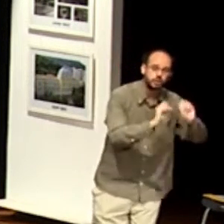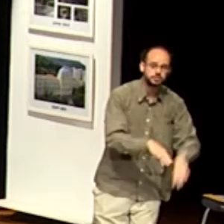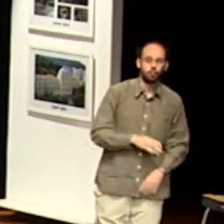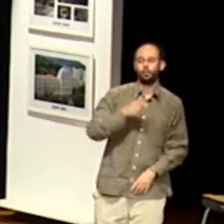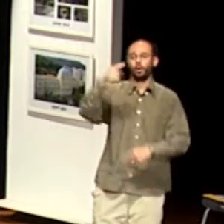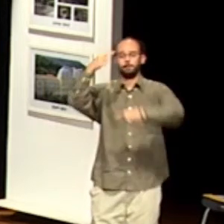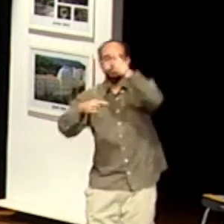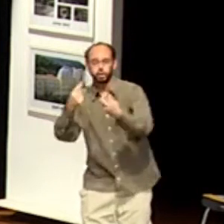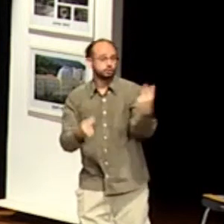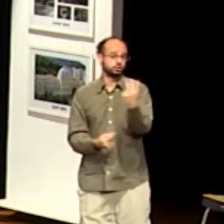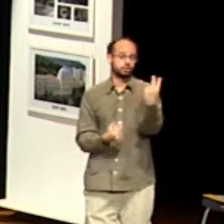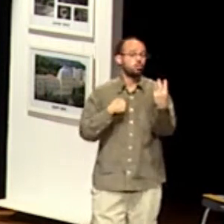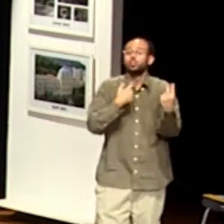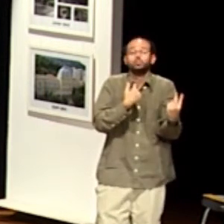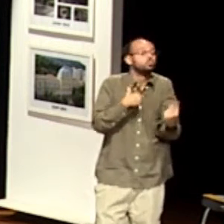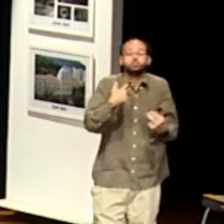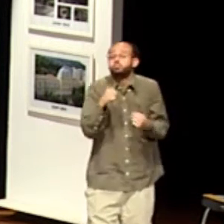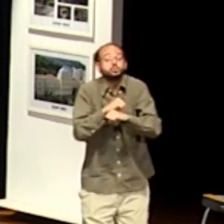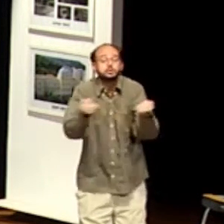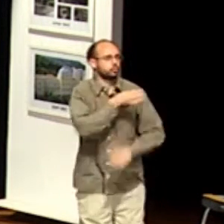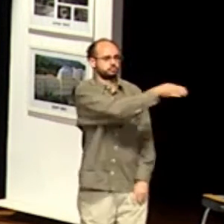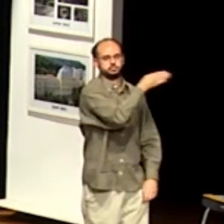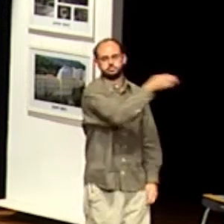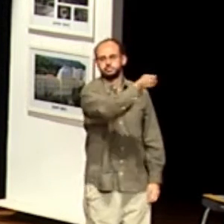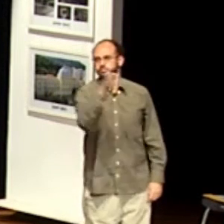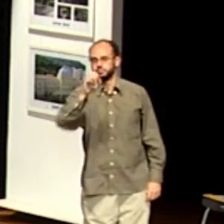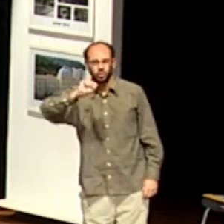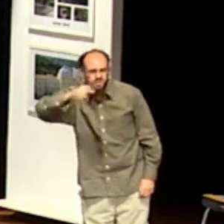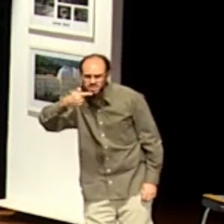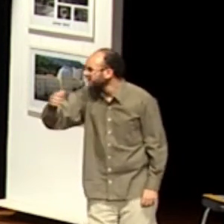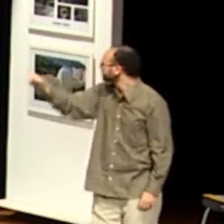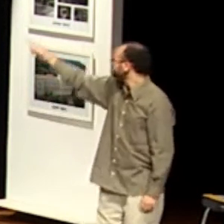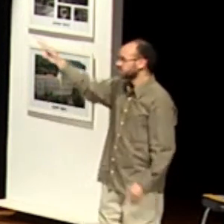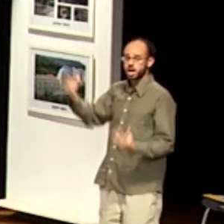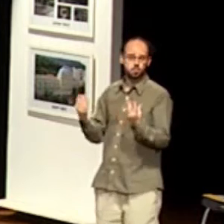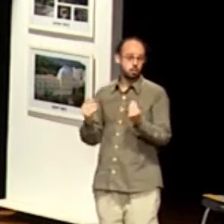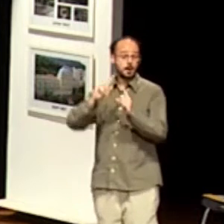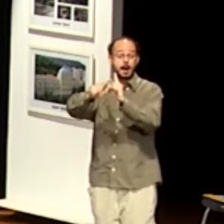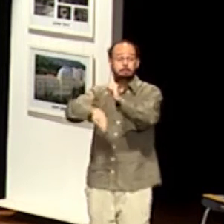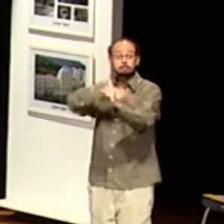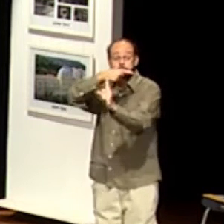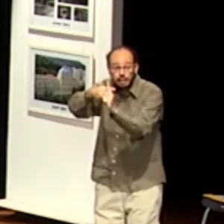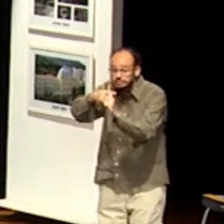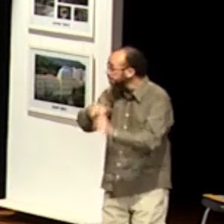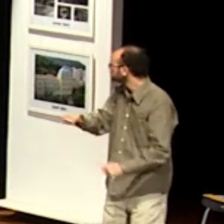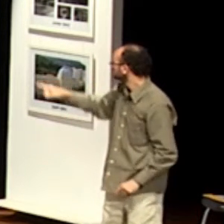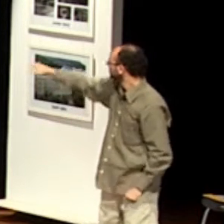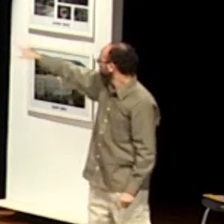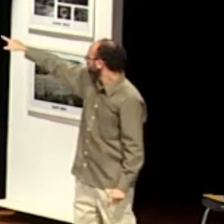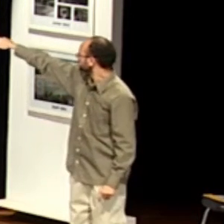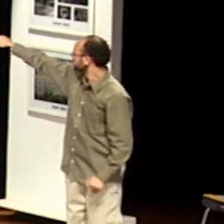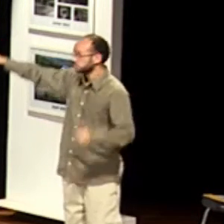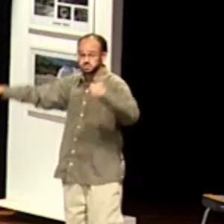e acessibilidade. Eu estive lá participando, mas é impossível estar em todas as conferências.